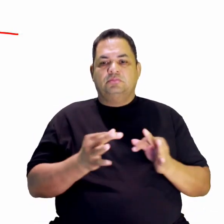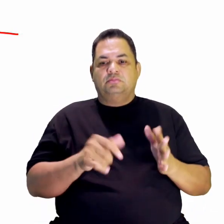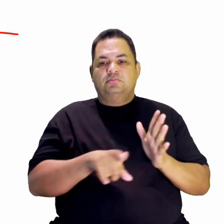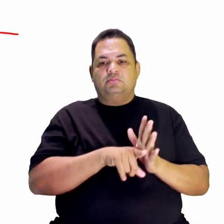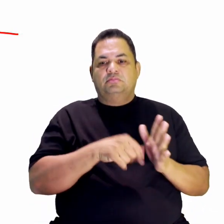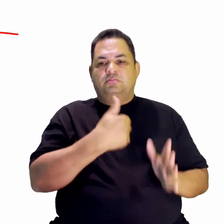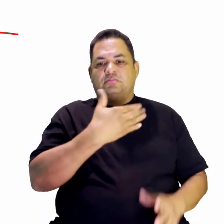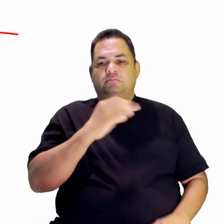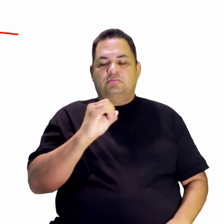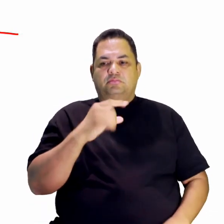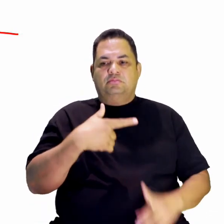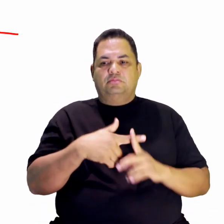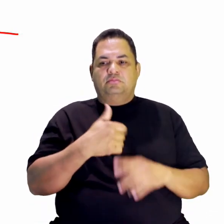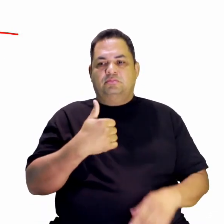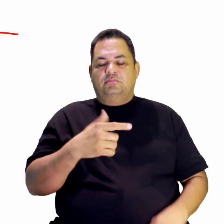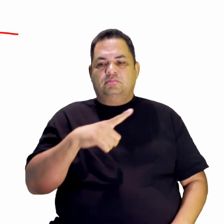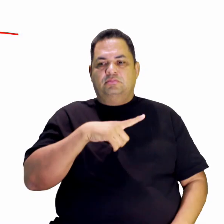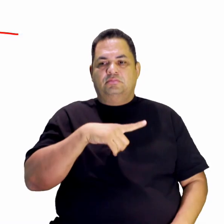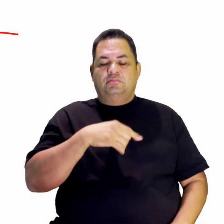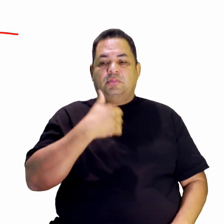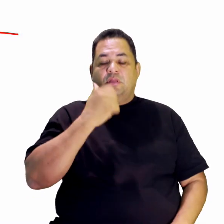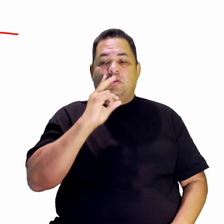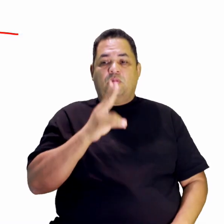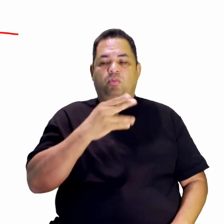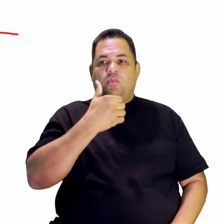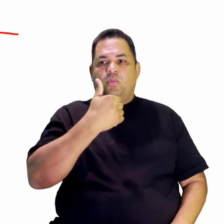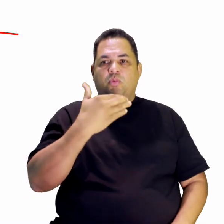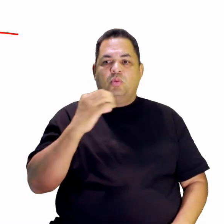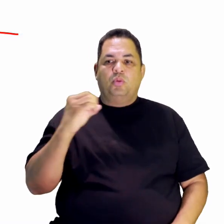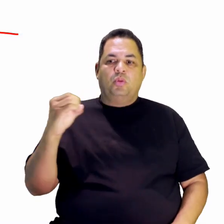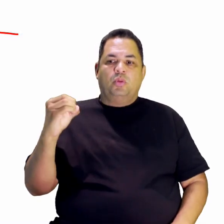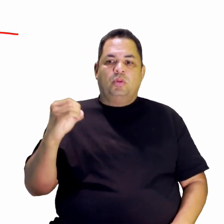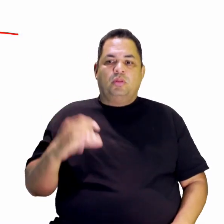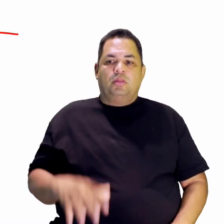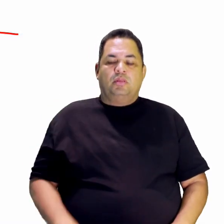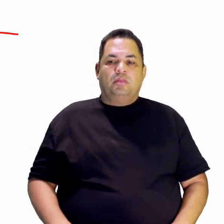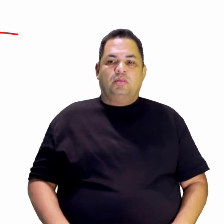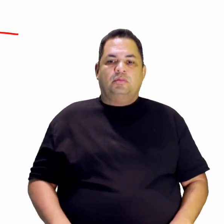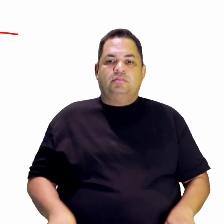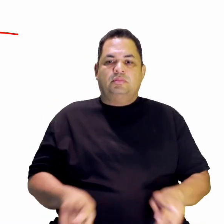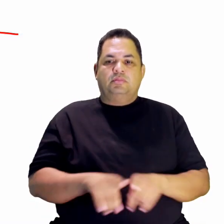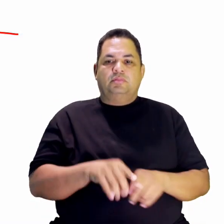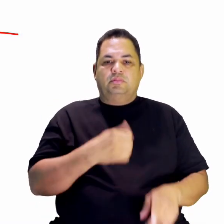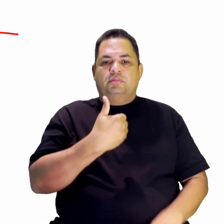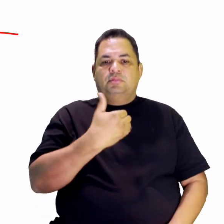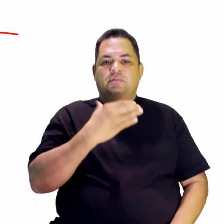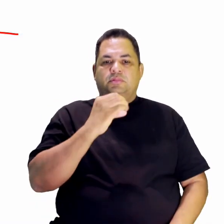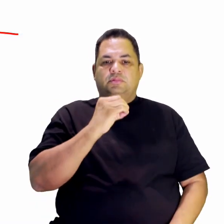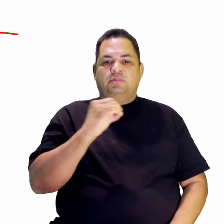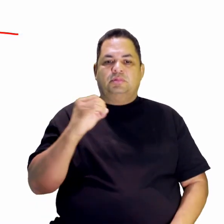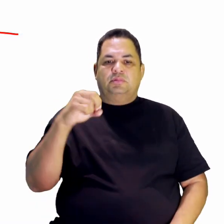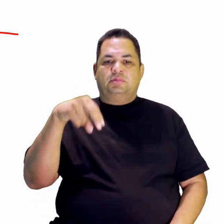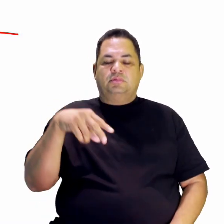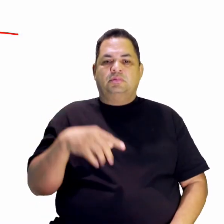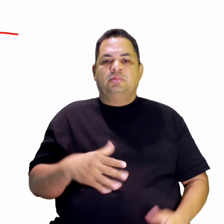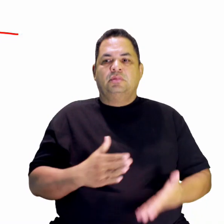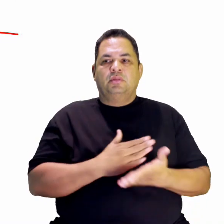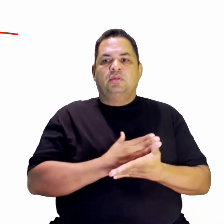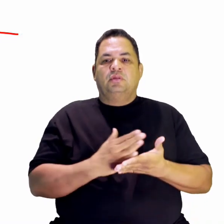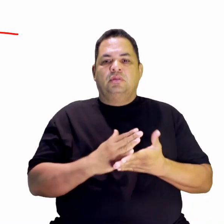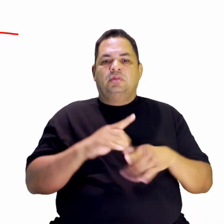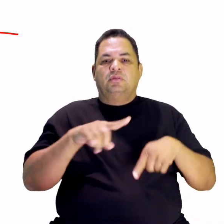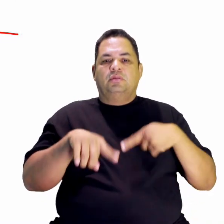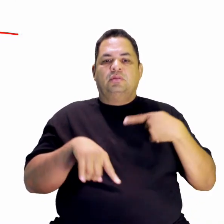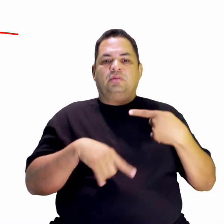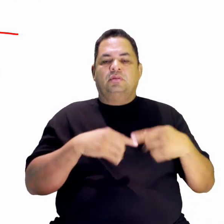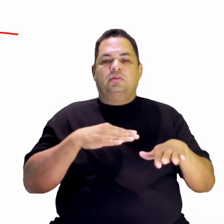100 para tudo lá mais 100. Se tem que dar 0 e a força de atrito é 100, a outra tem que ser de 100 newton. Não para começar o movimento.